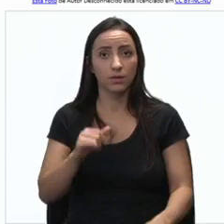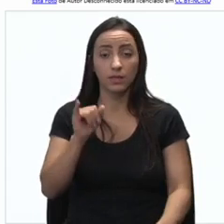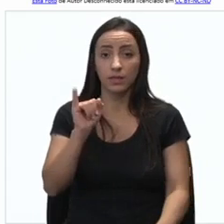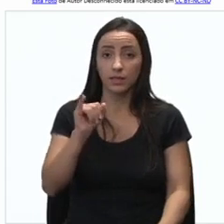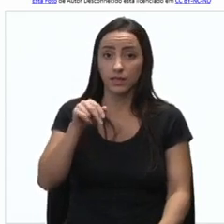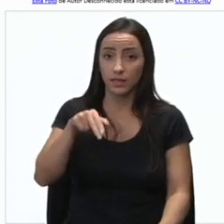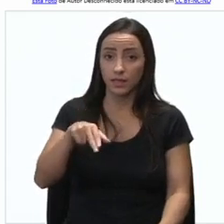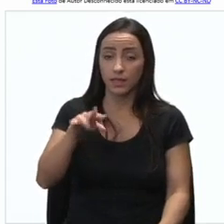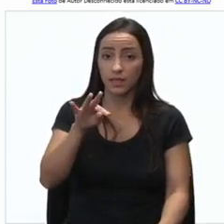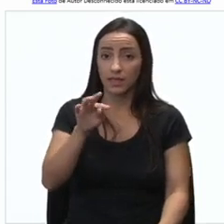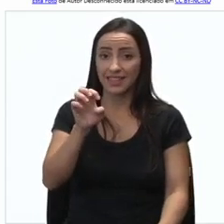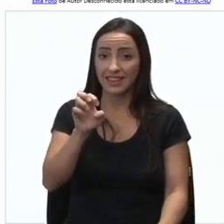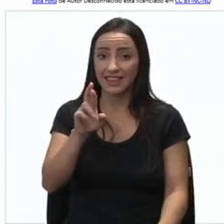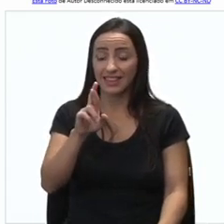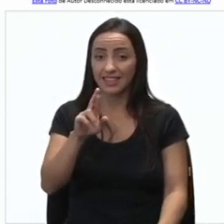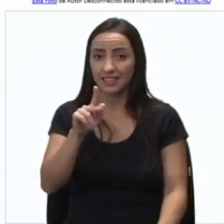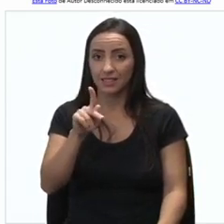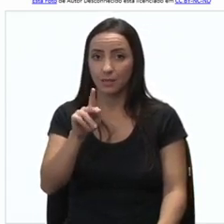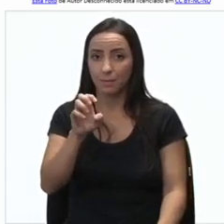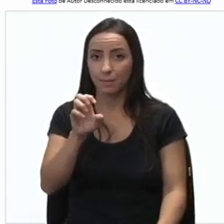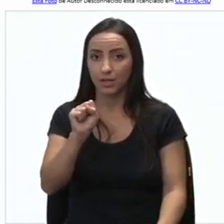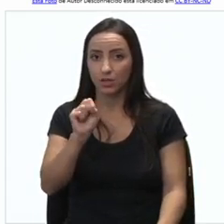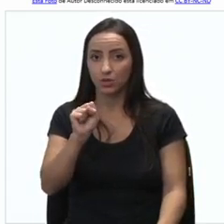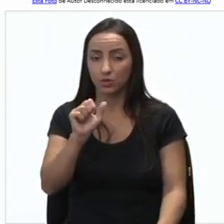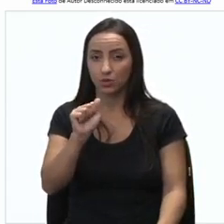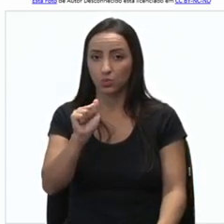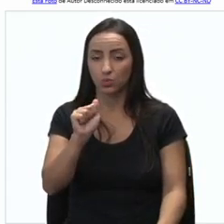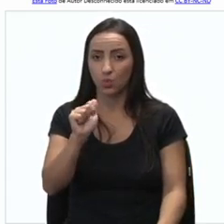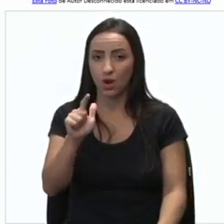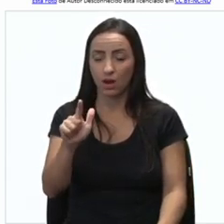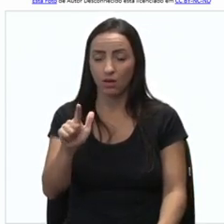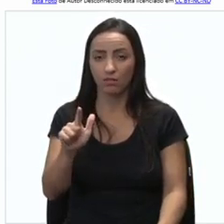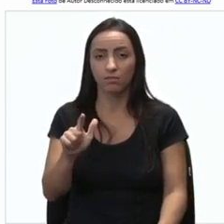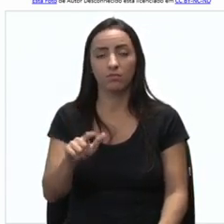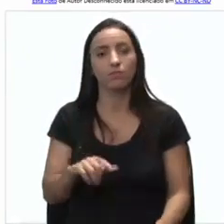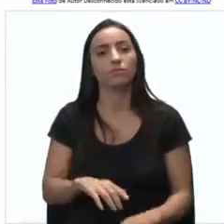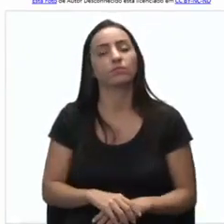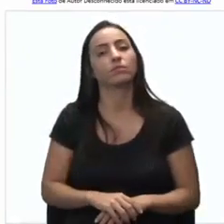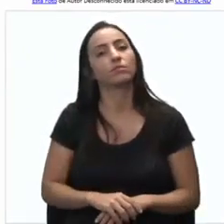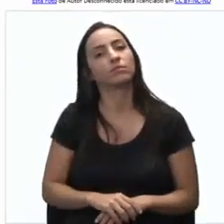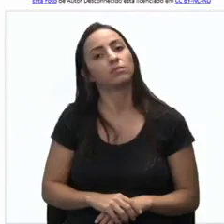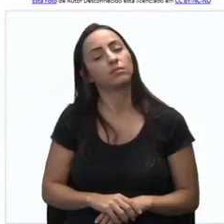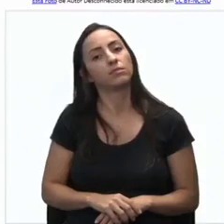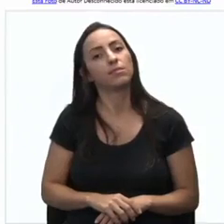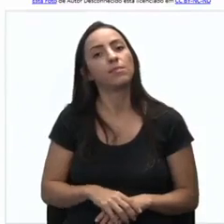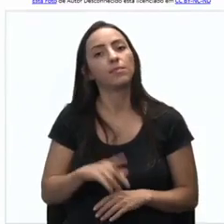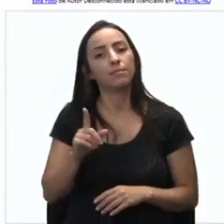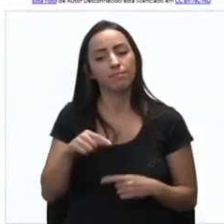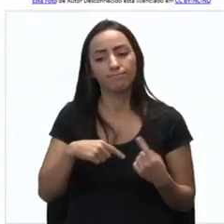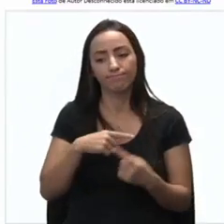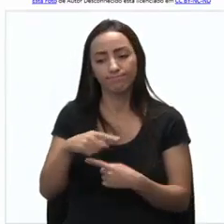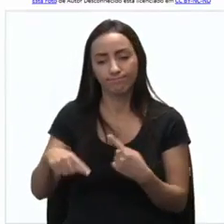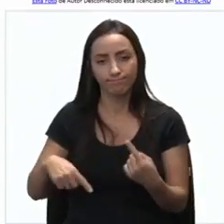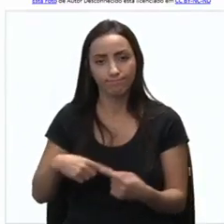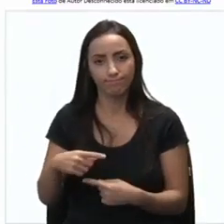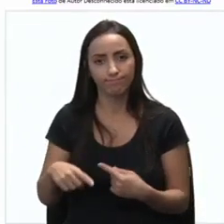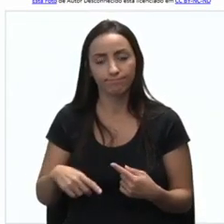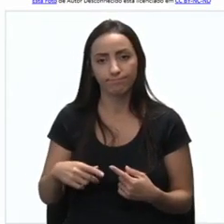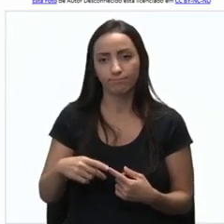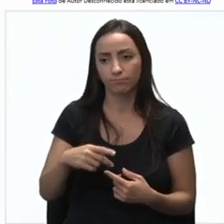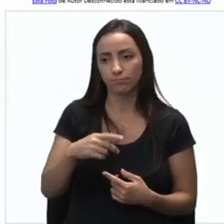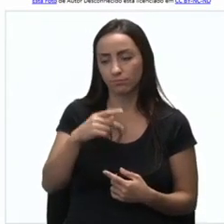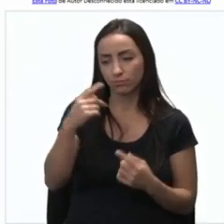pessoa e outra, ou entre essa pessoa e outras pessoas, é denominada de relação